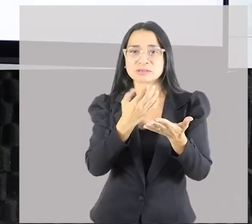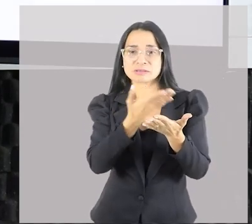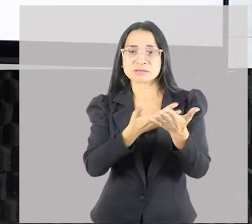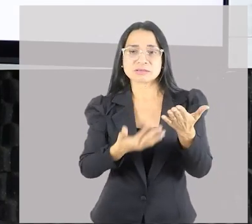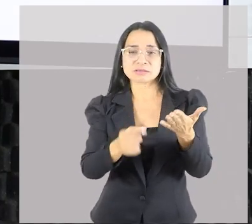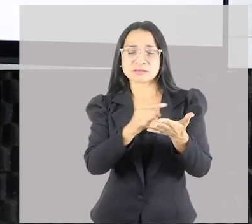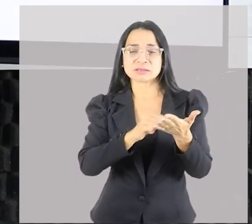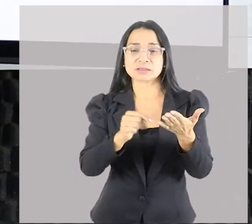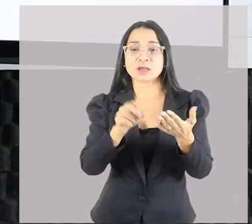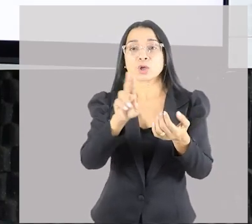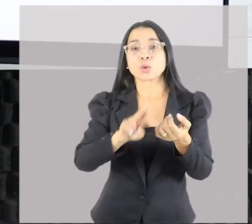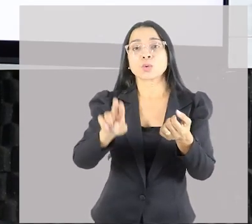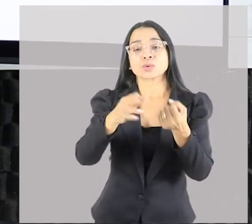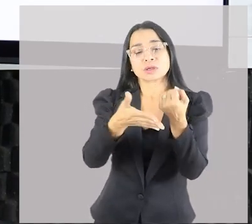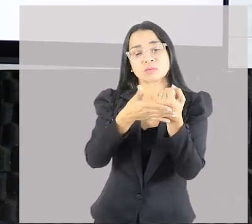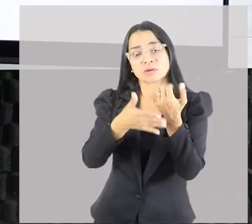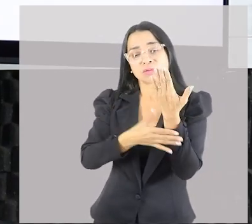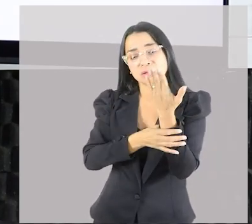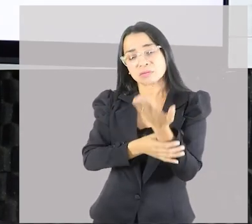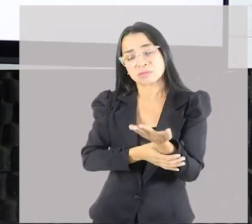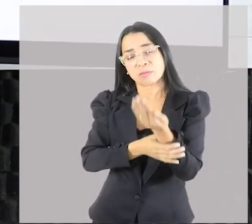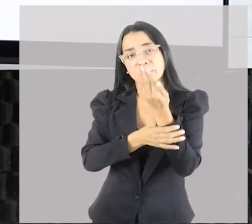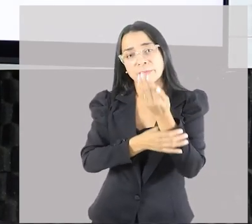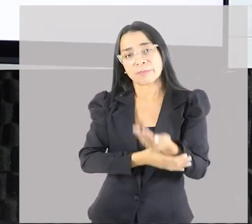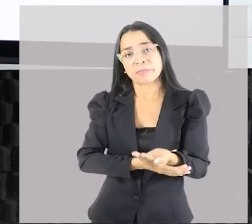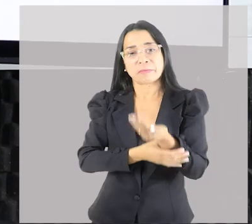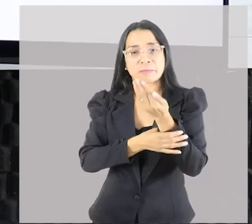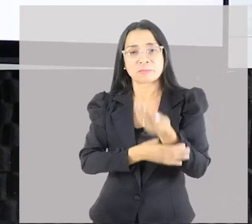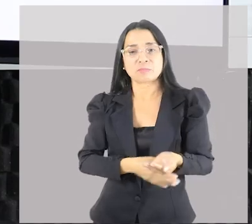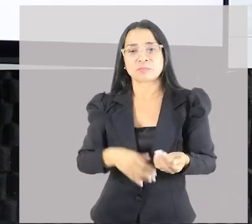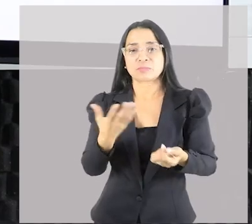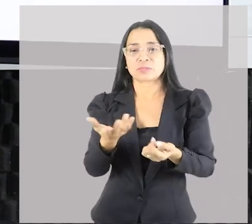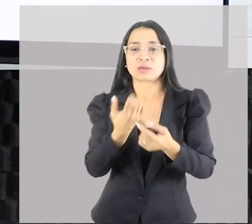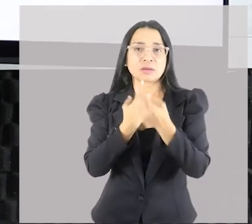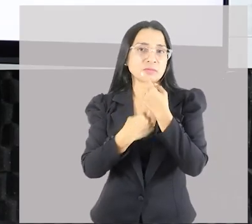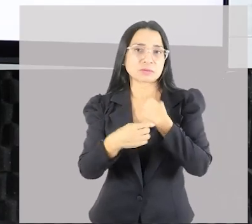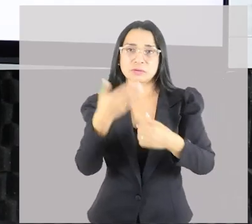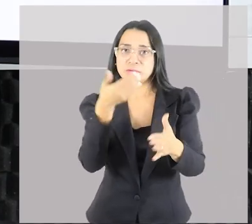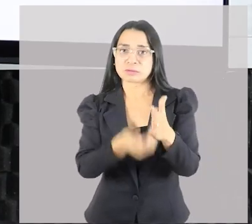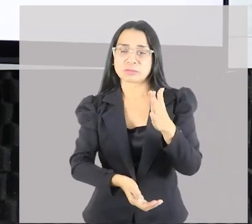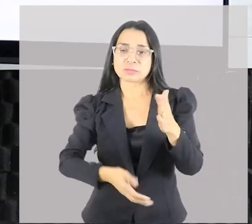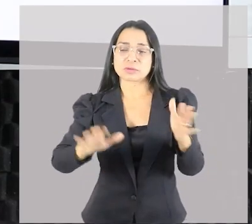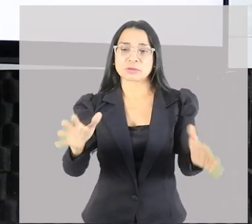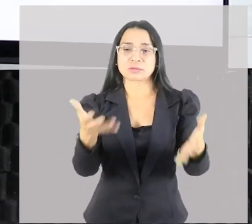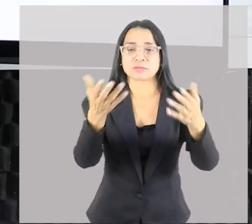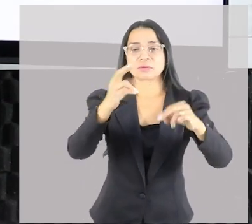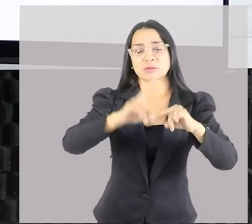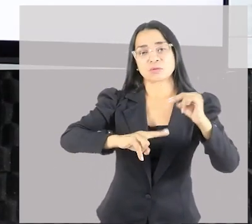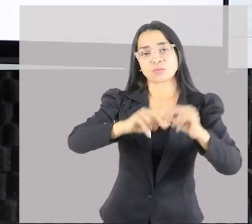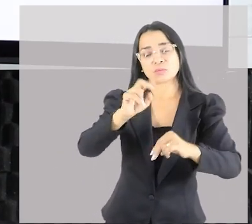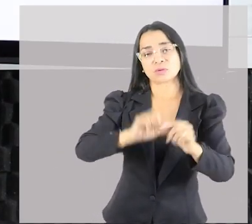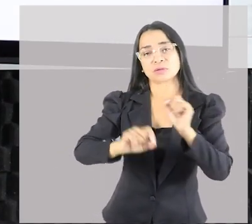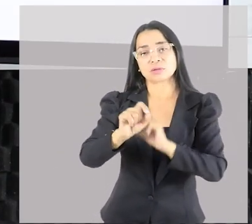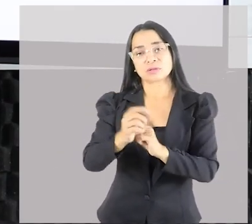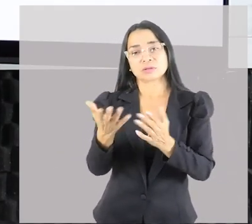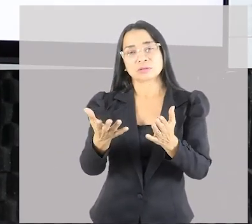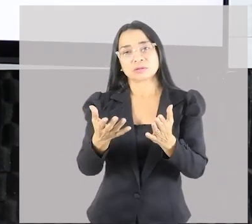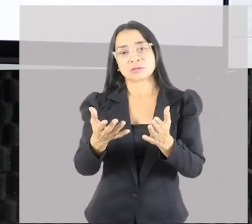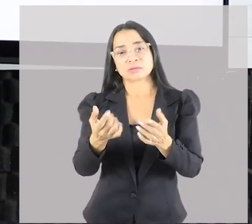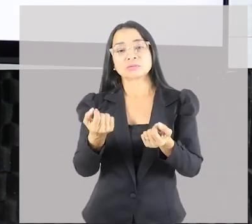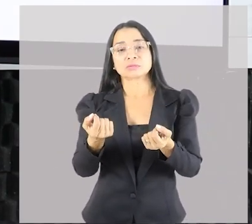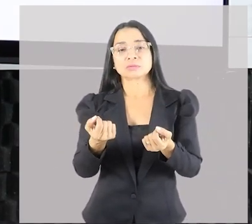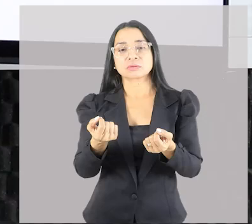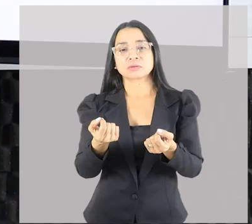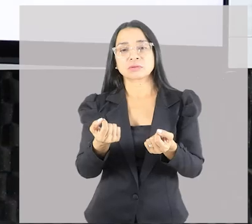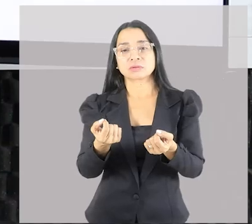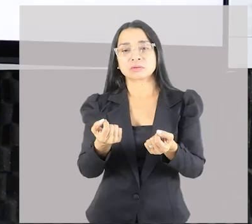costa da mão para bater os pandeiros. As mãos feridas e a vontade de não perder as festas juninas, né, com as caixas e os tambores